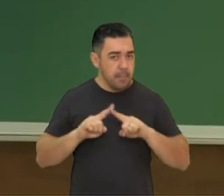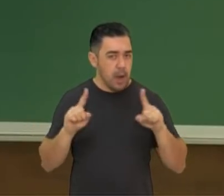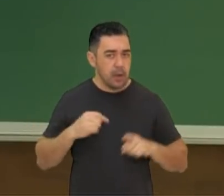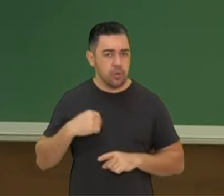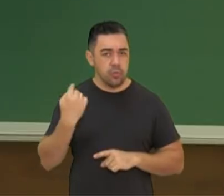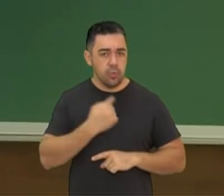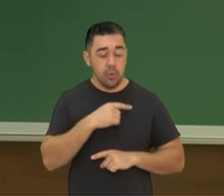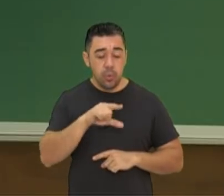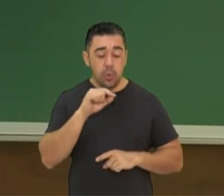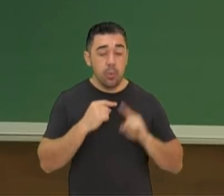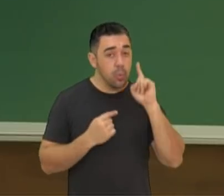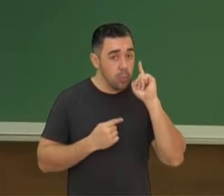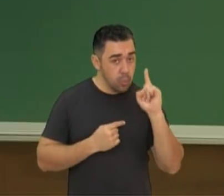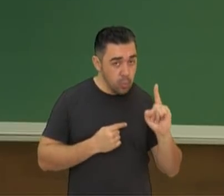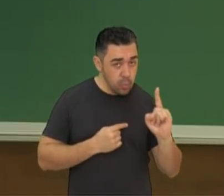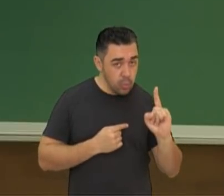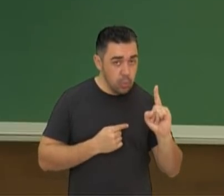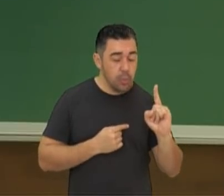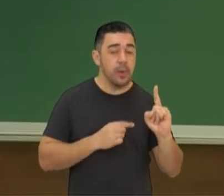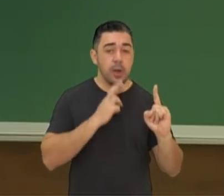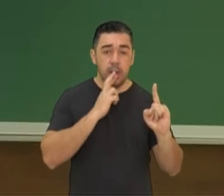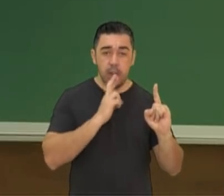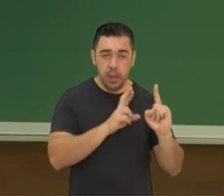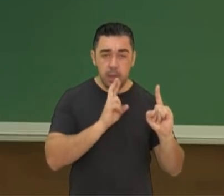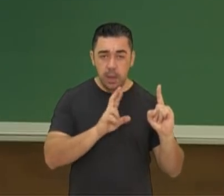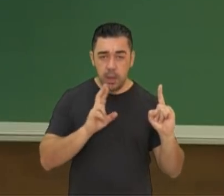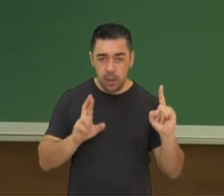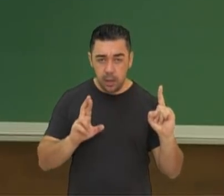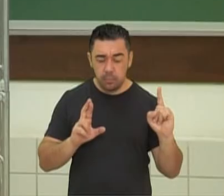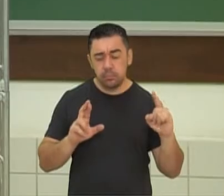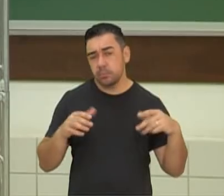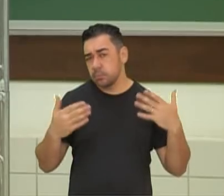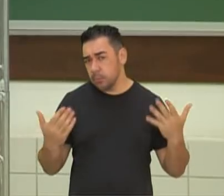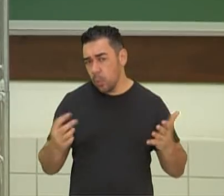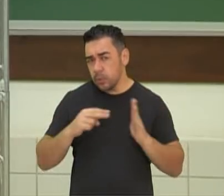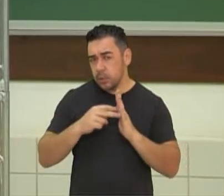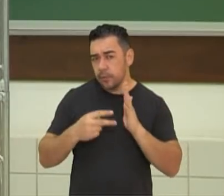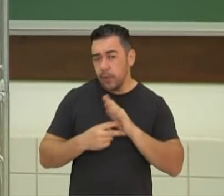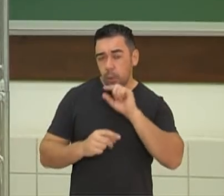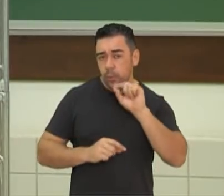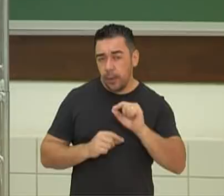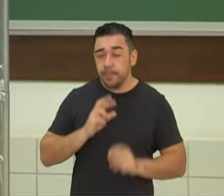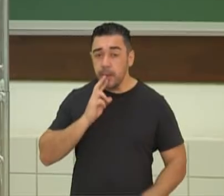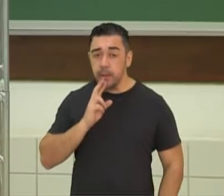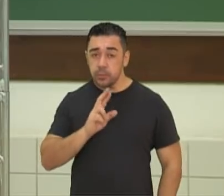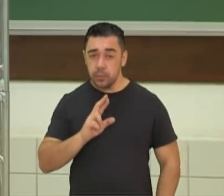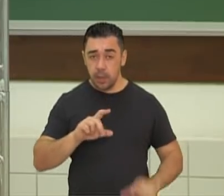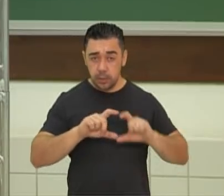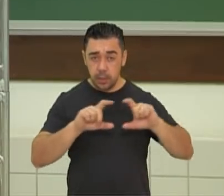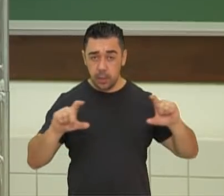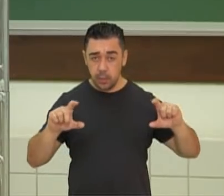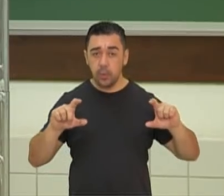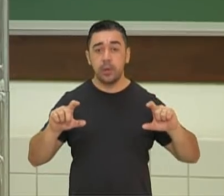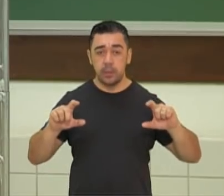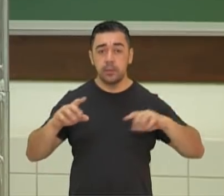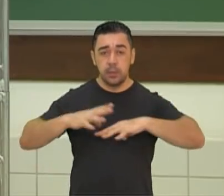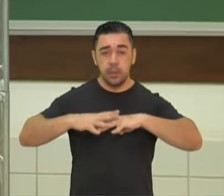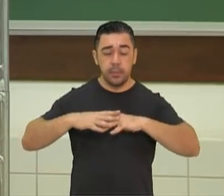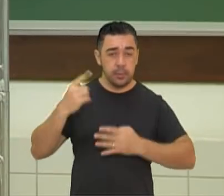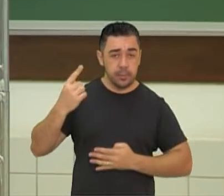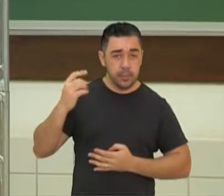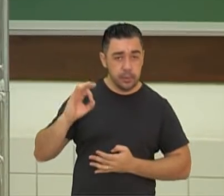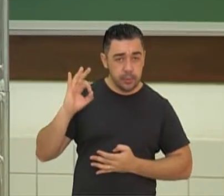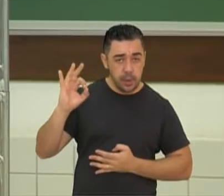uma delas e a partir dela é que nós vamos trabalhando o resultado. Ou seja, o resultado dessa equação literal vai ser o quê? Vai ser uma expressão